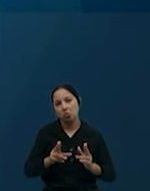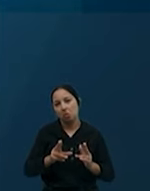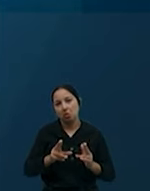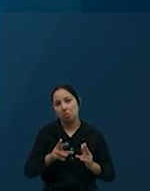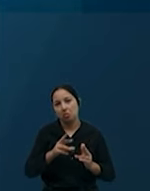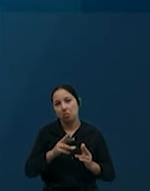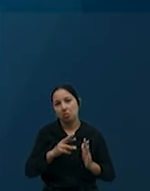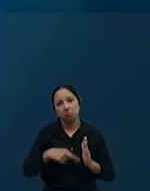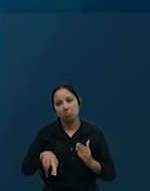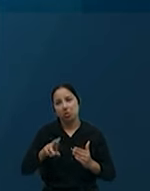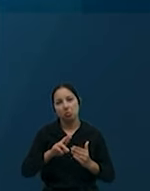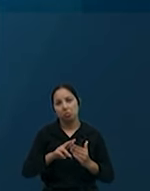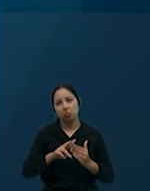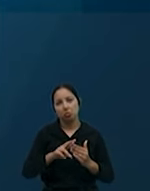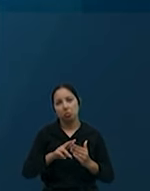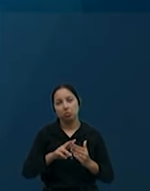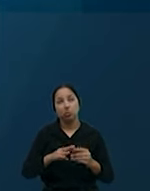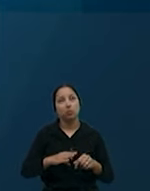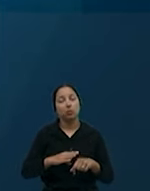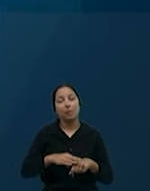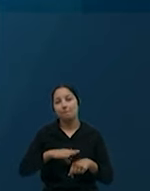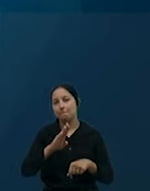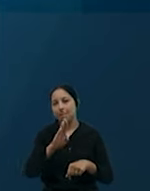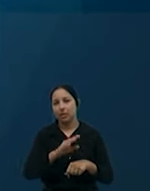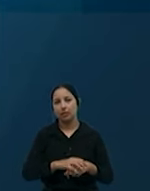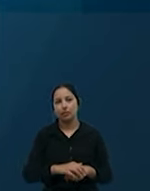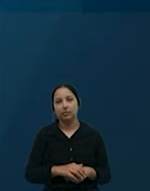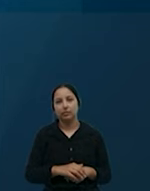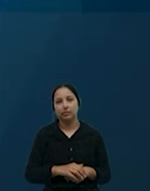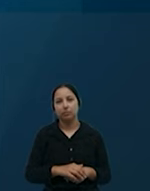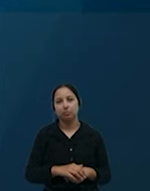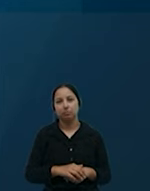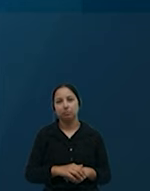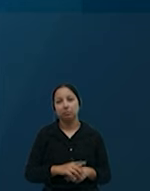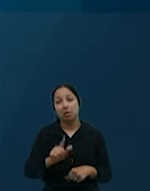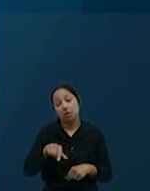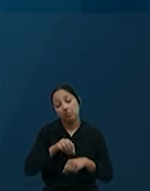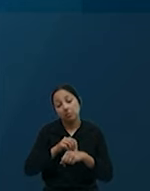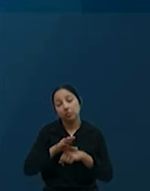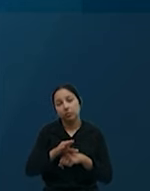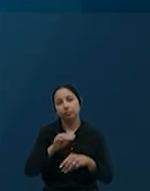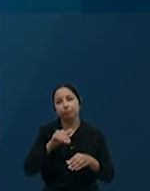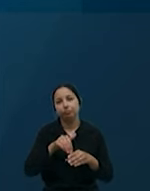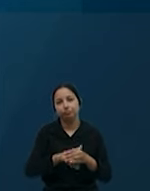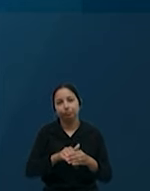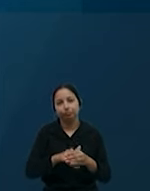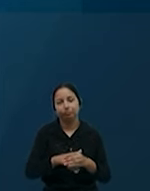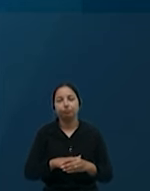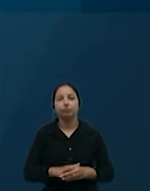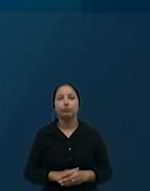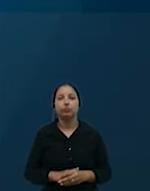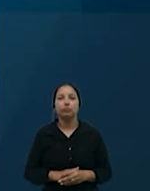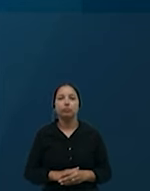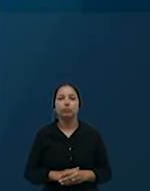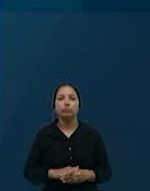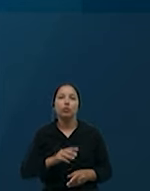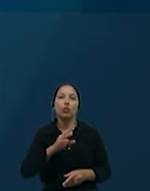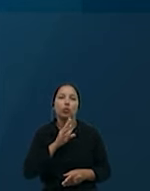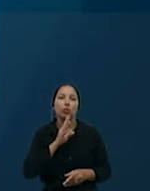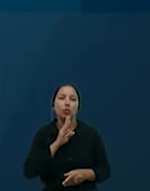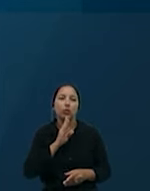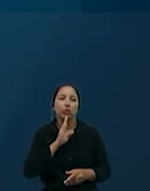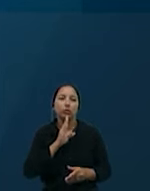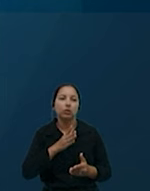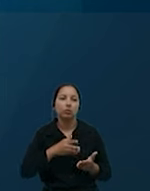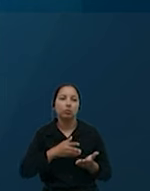ordinário constitucional, é a proposta do voto divergente, né, se conheça desse recurso, né, para lhe